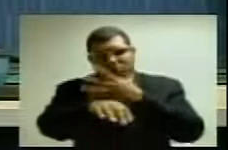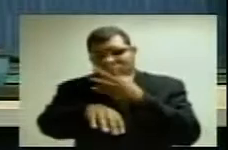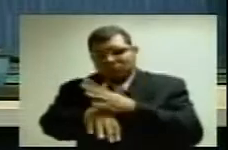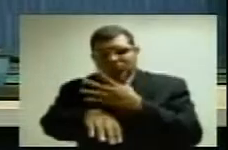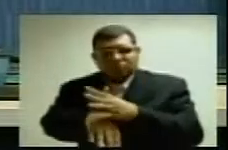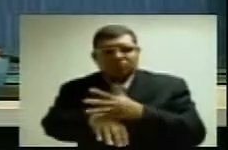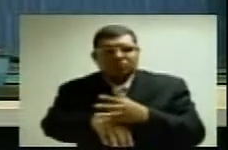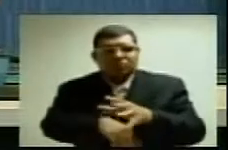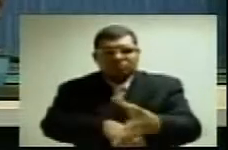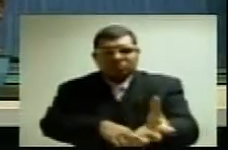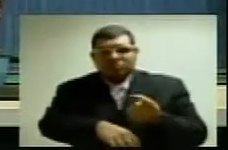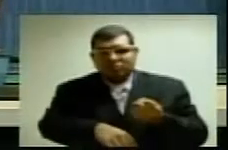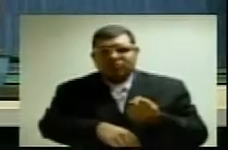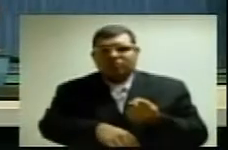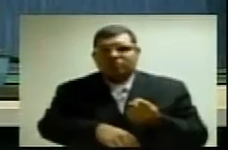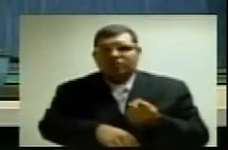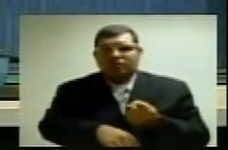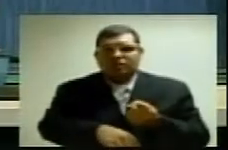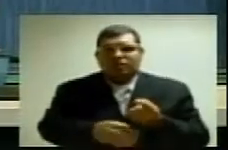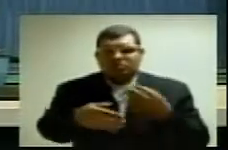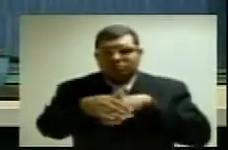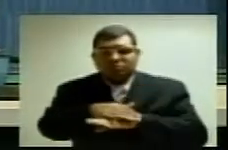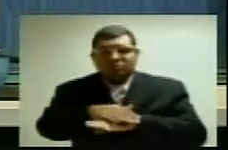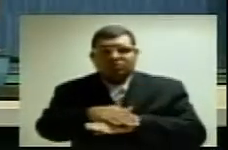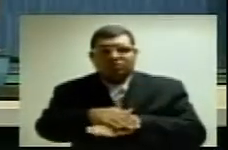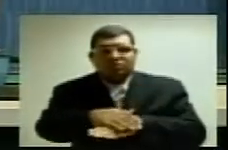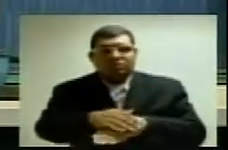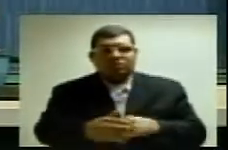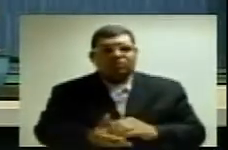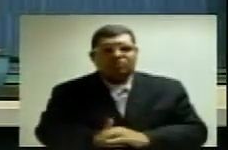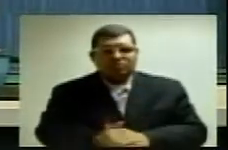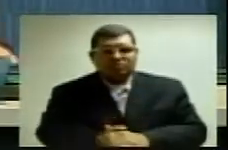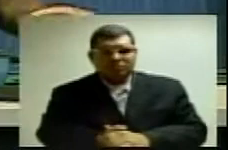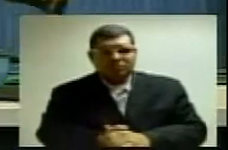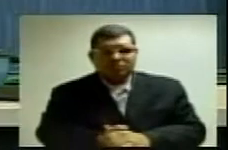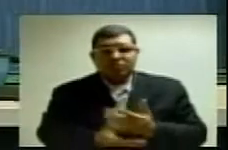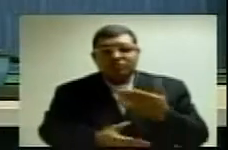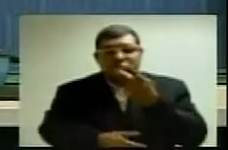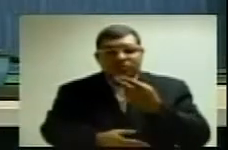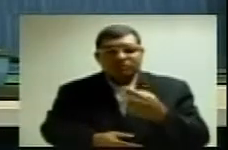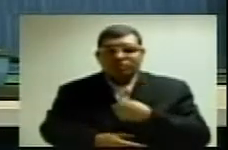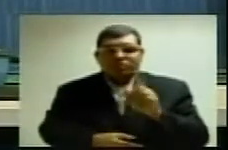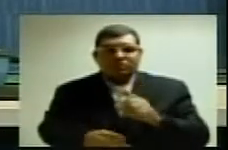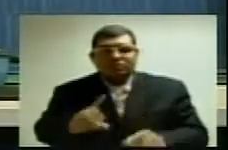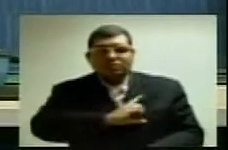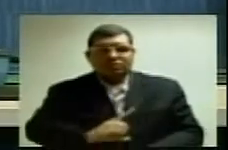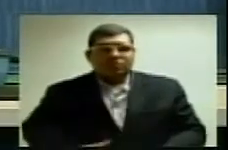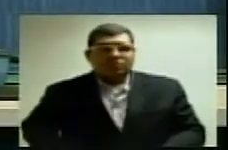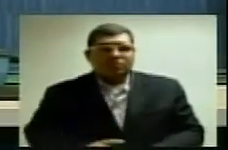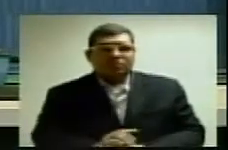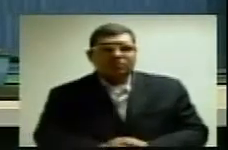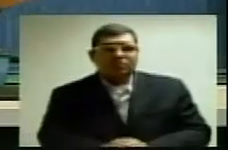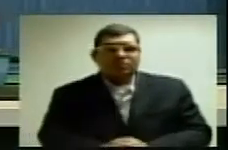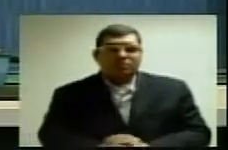treinada para saquear os municípios de Boca do Acre, os cofres do município de Boca do Acre. Quem está dizendo isso não é o deputado Marcelo Ramos,